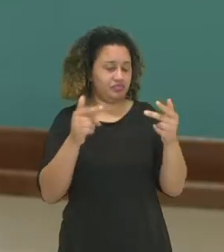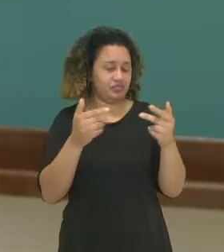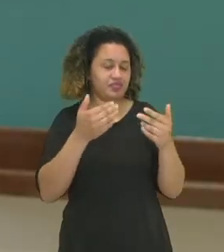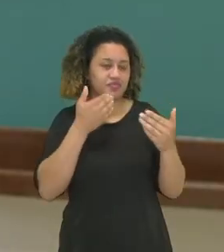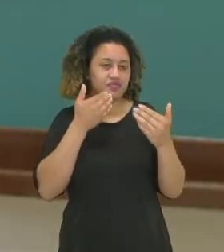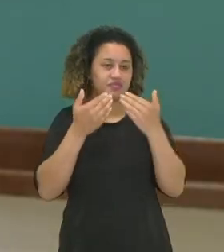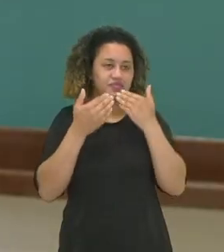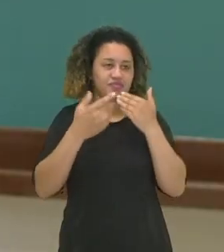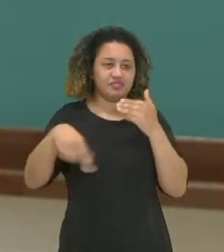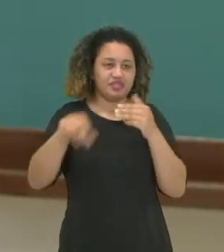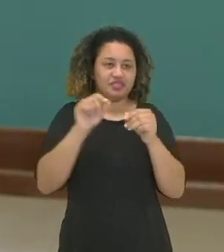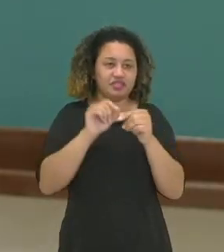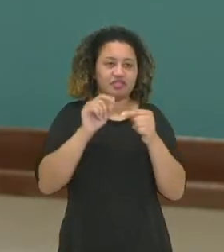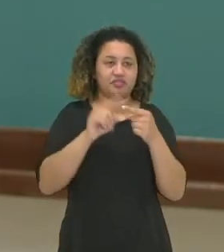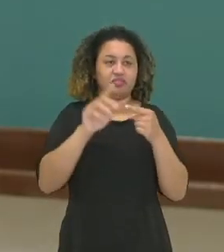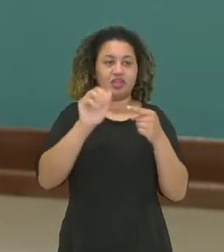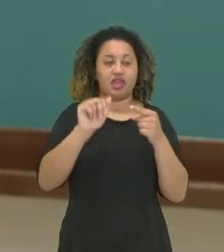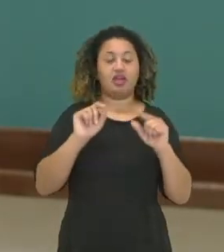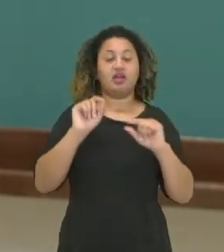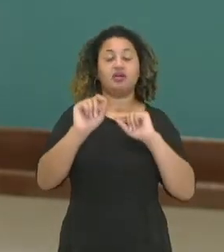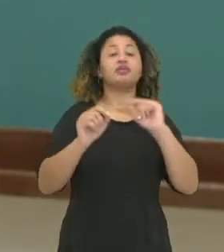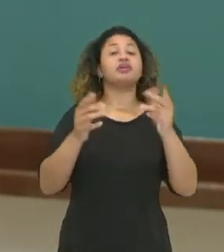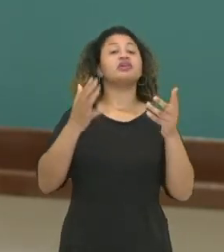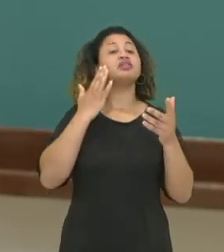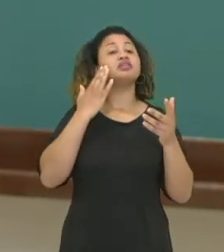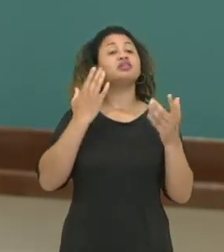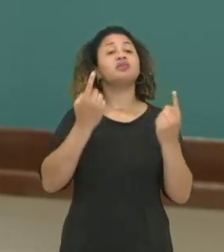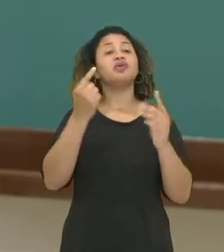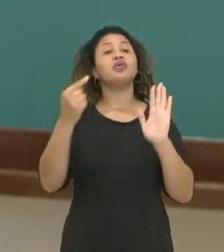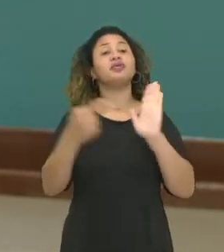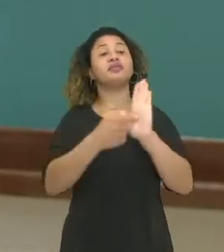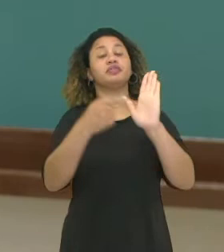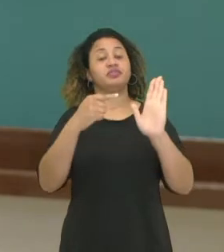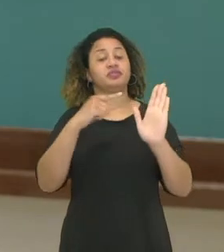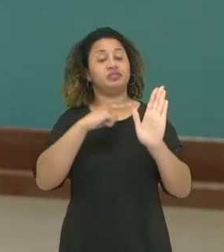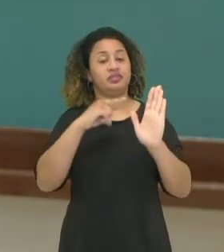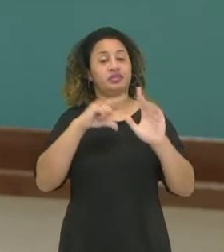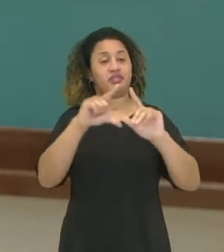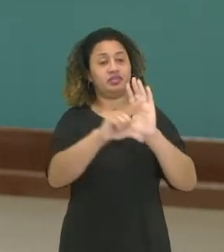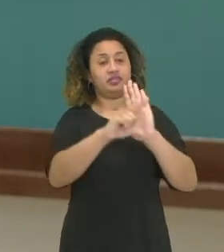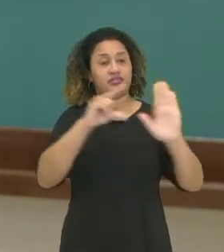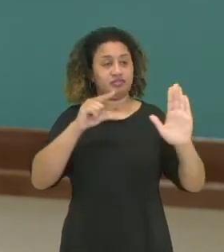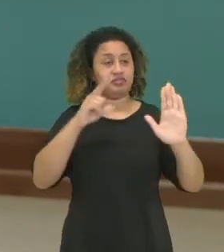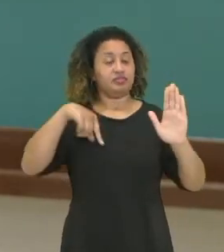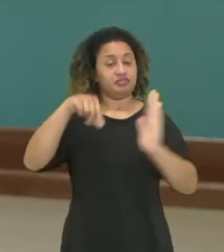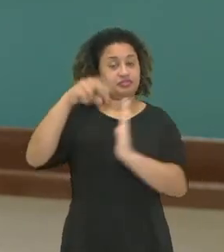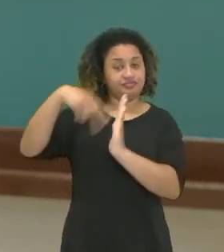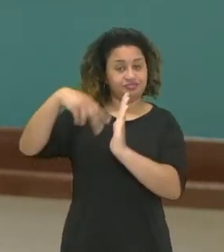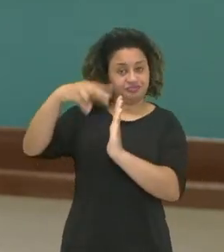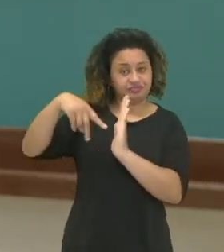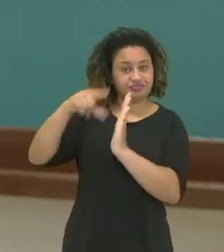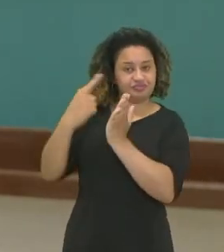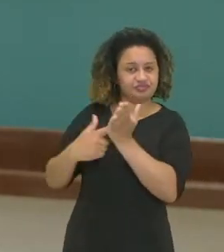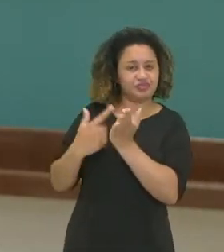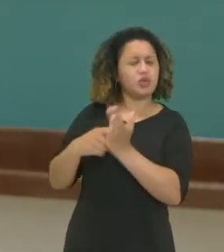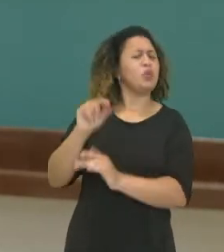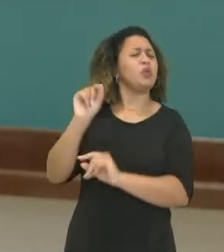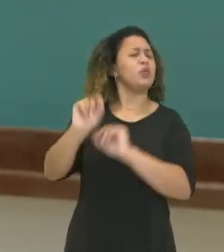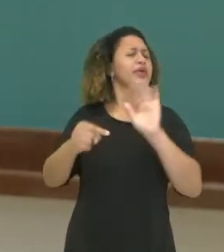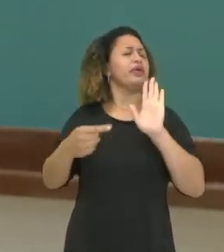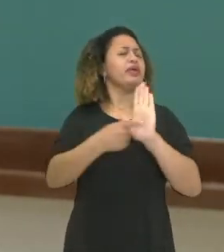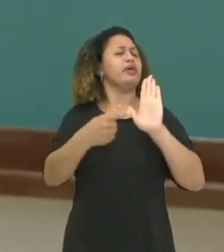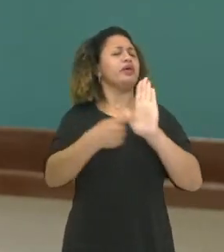A e B. Na A, quero saber qual é a denúncia presente no trecho lido do Ateneu, o que ele está denunciando